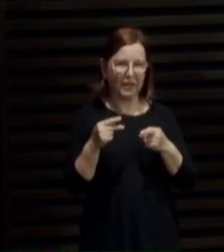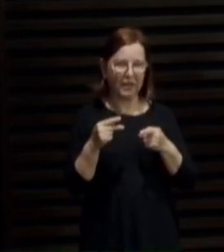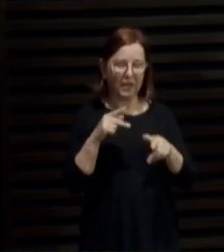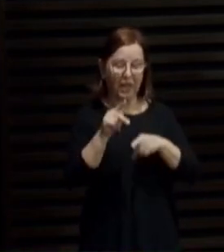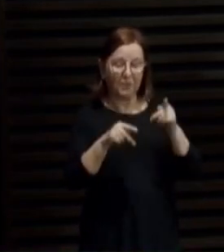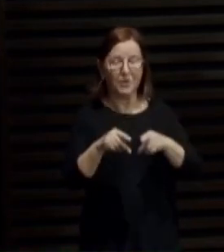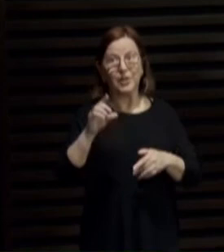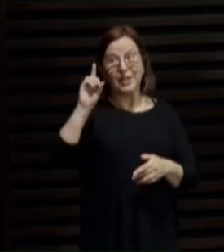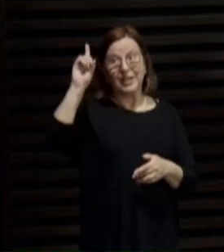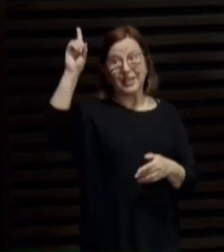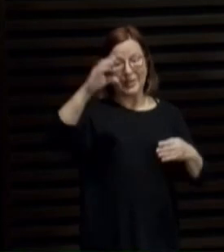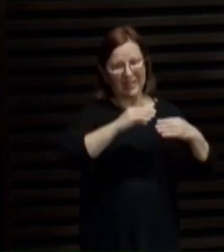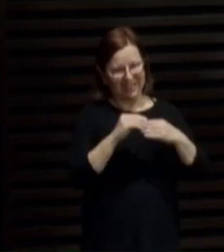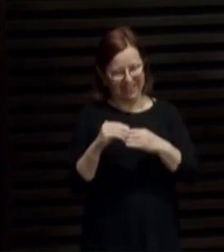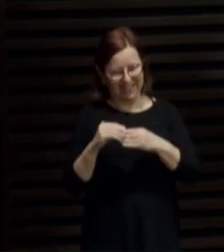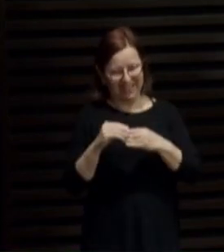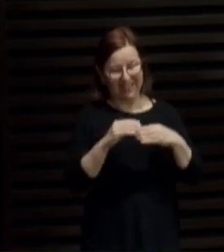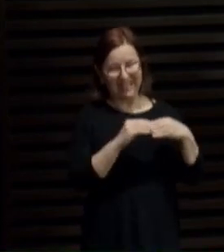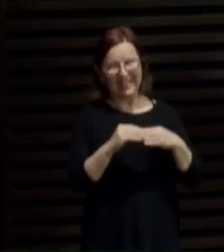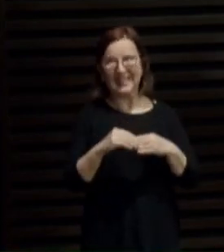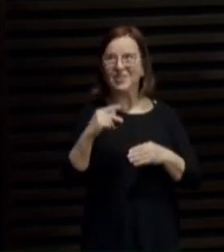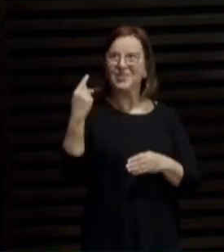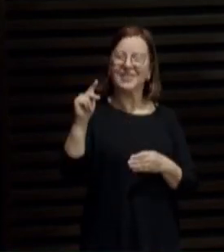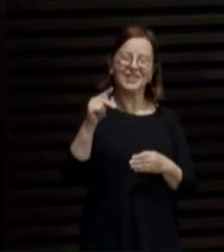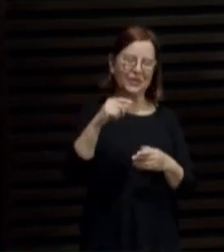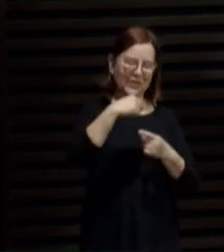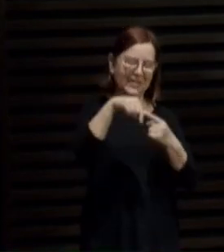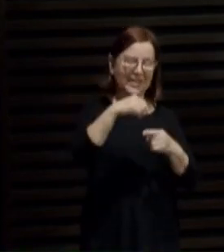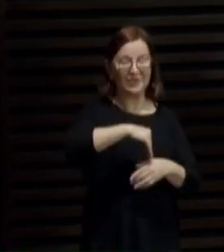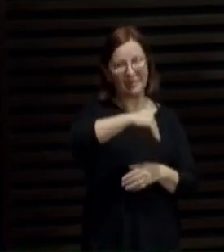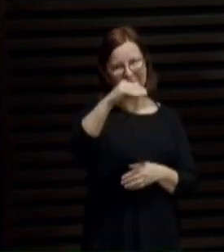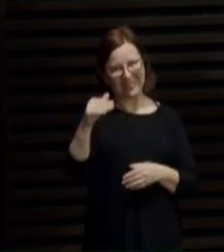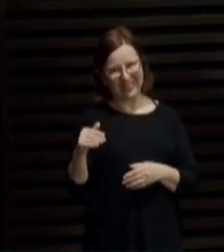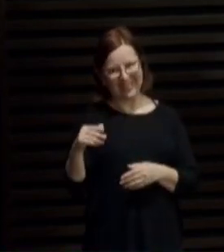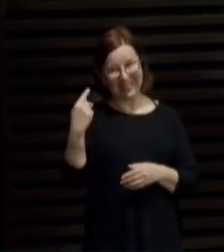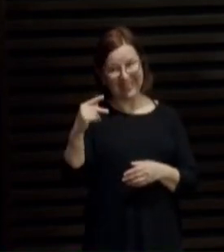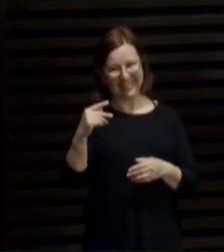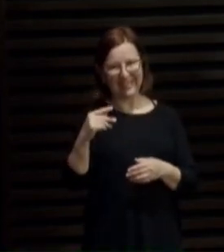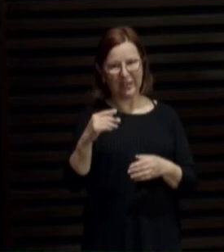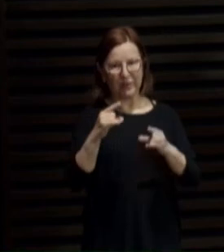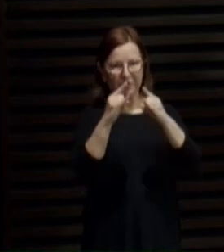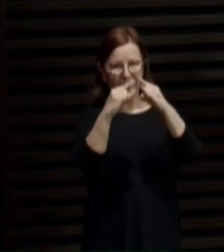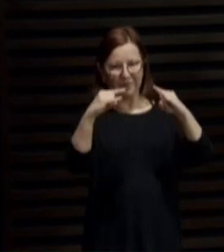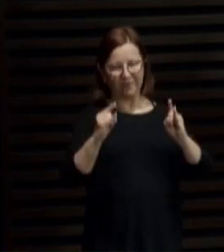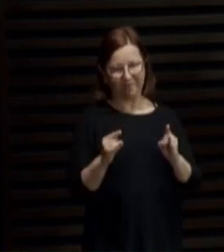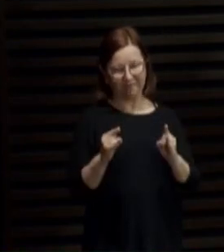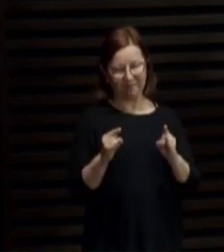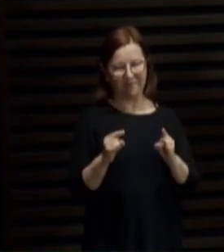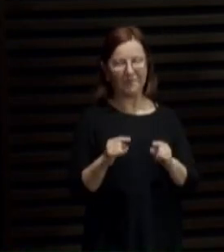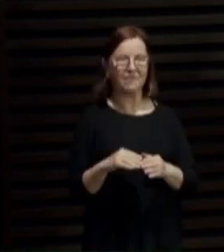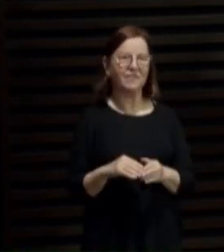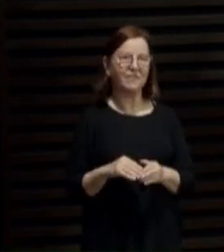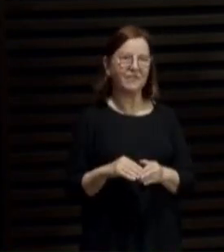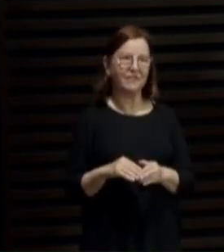guia-os ao seu santo monte e aos seus tabernáculos. Portanto, aqueles que